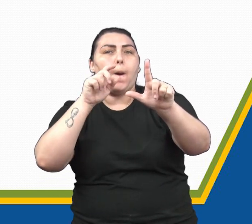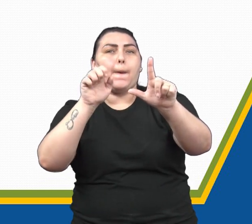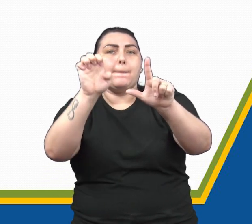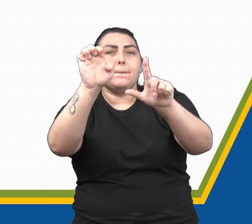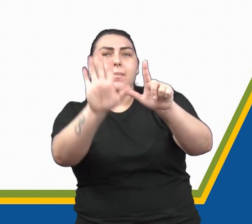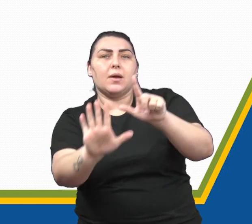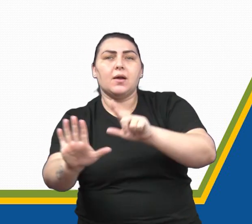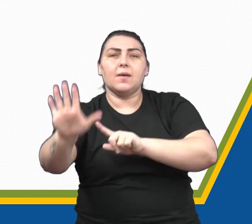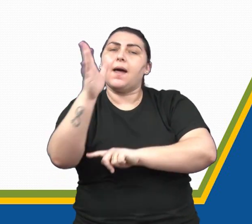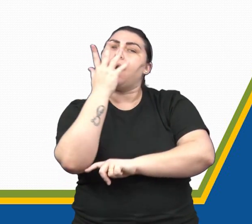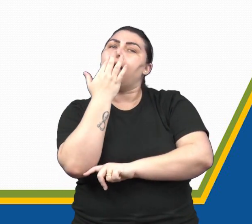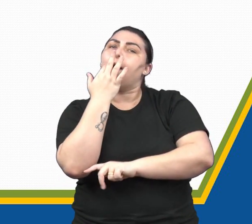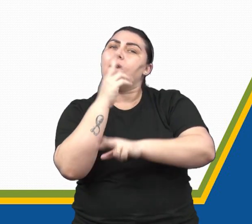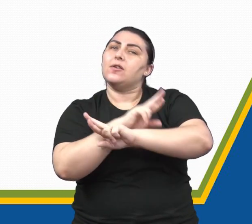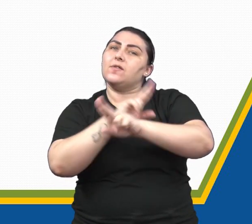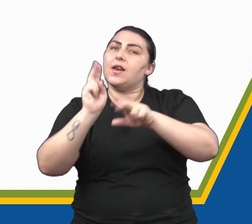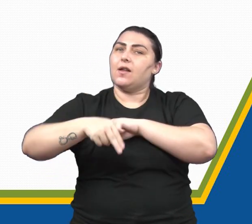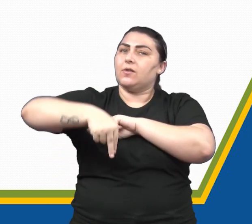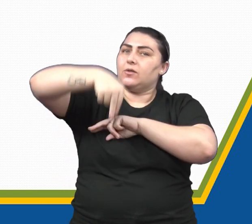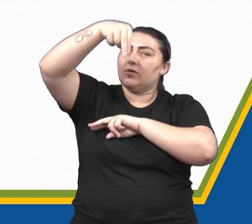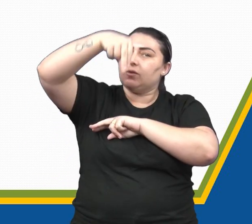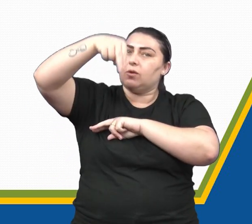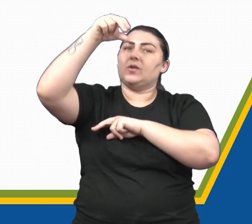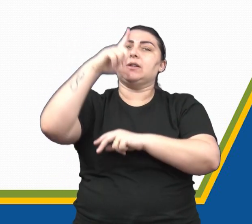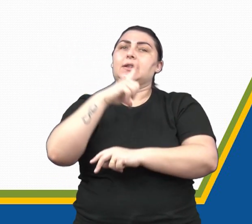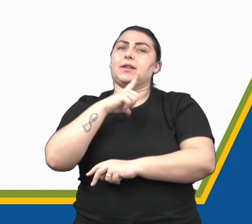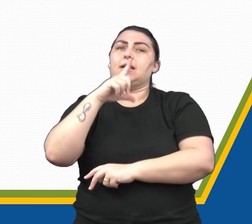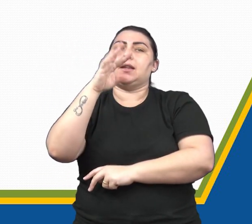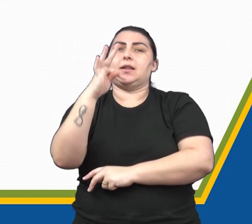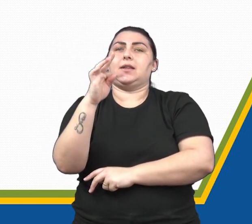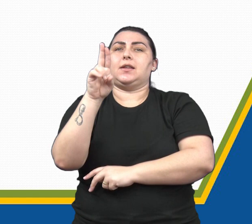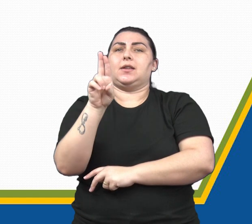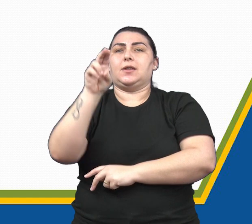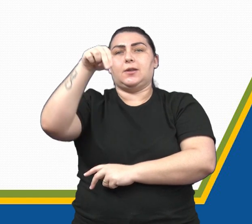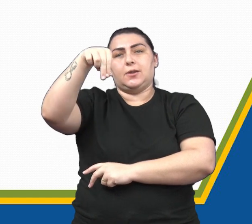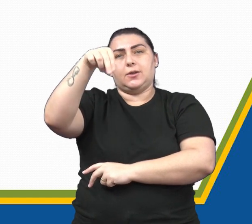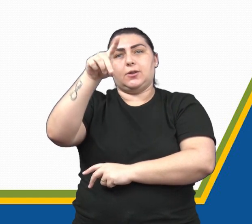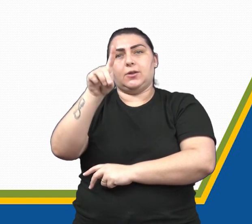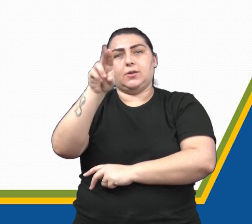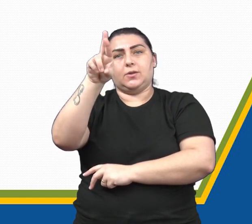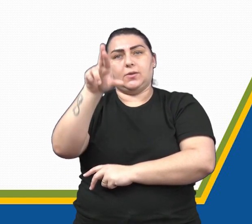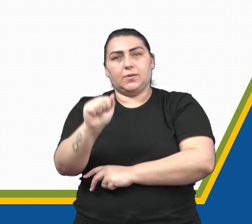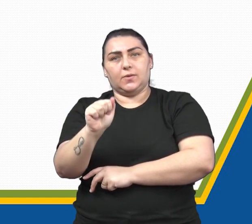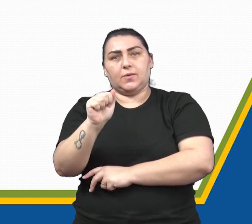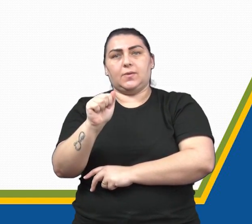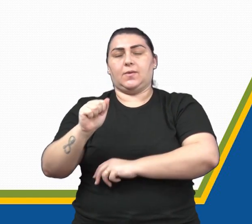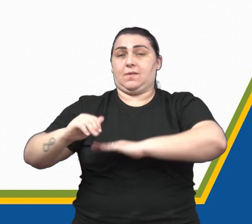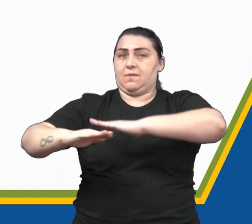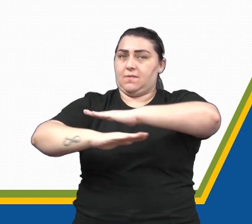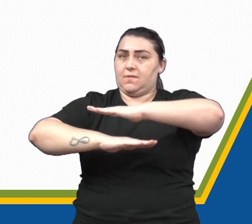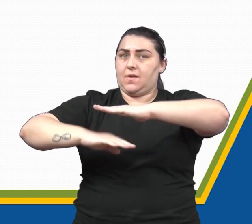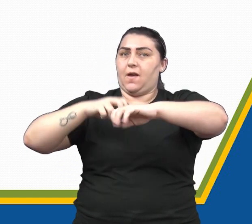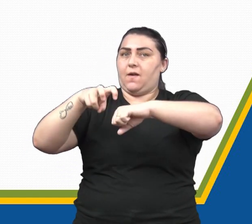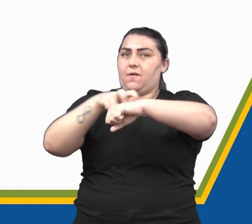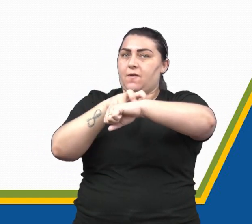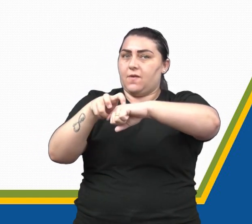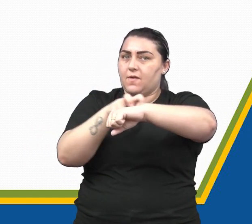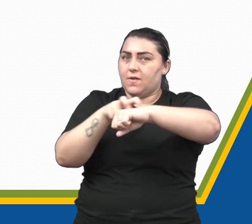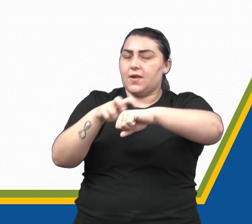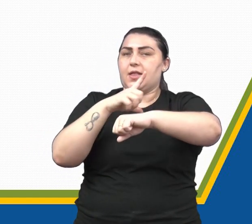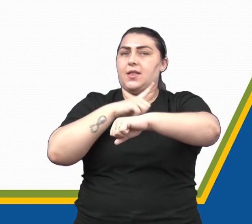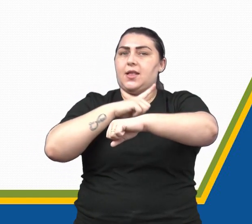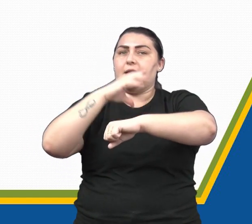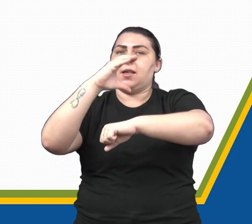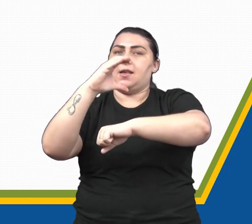Com cores diferentes, que ao norte você vai ter tundra, abaixo esse verde mais clarinho, você vai ter aí coníferas,